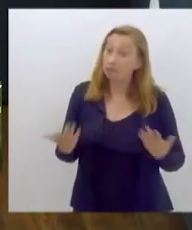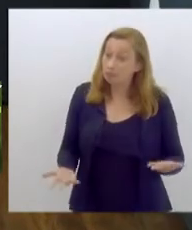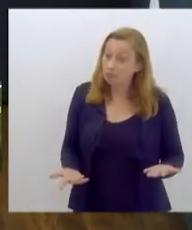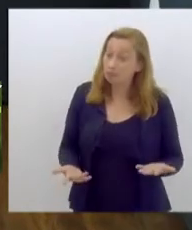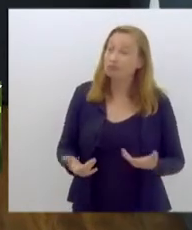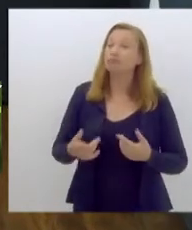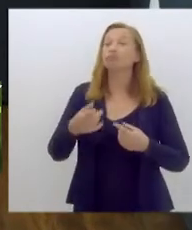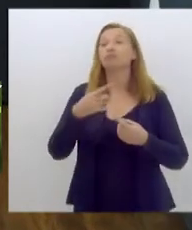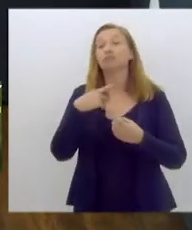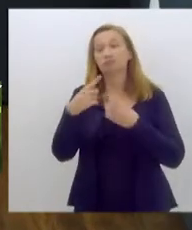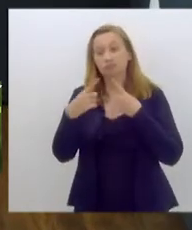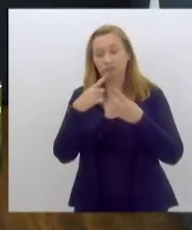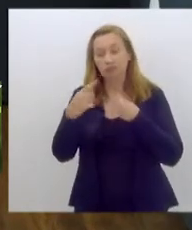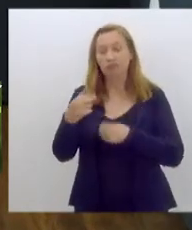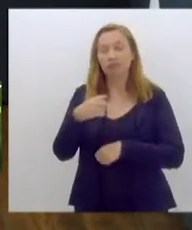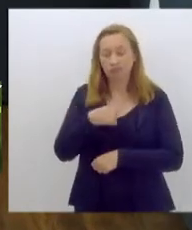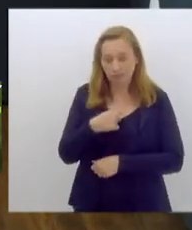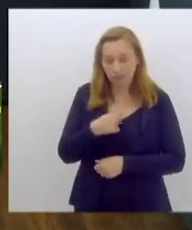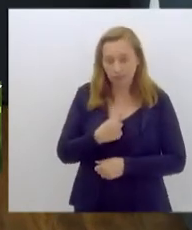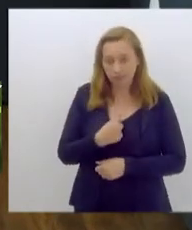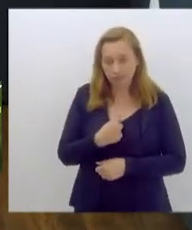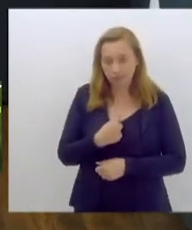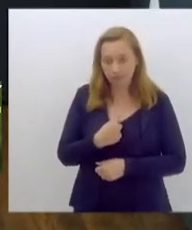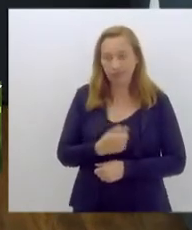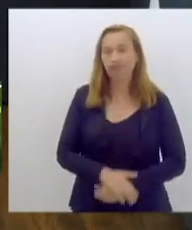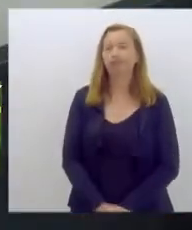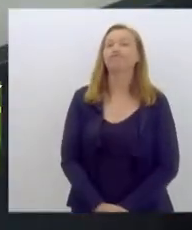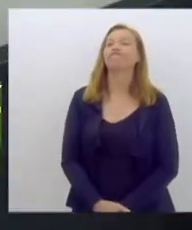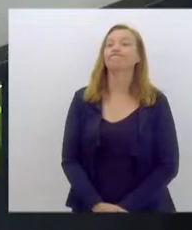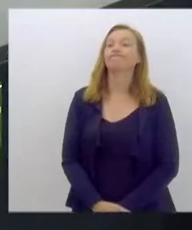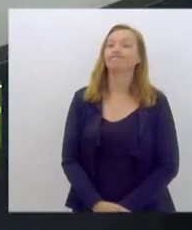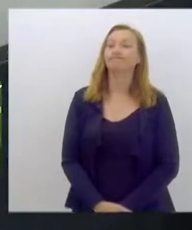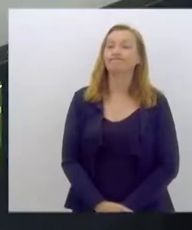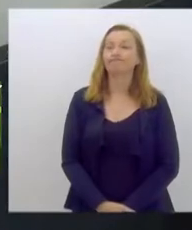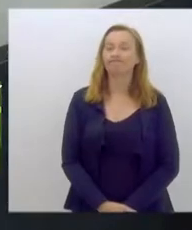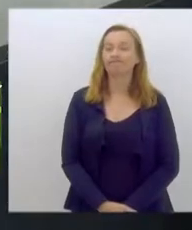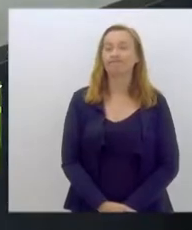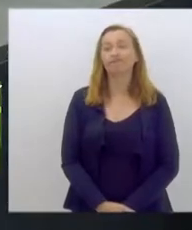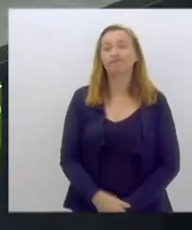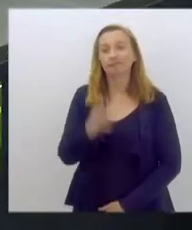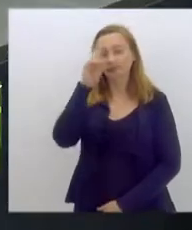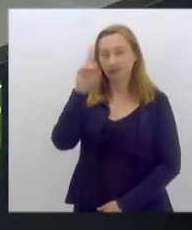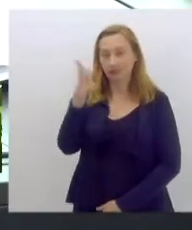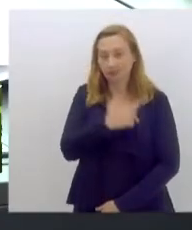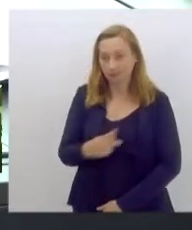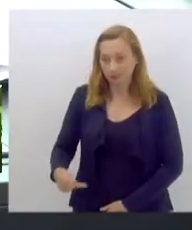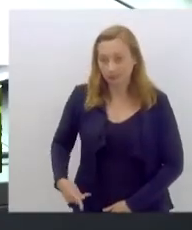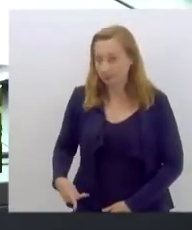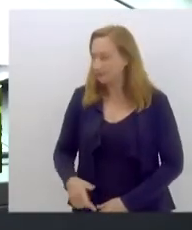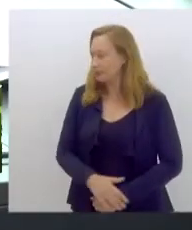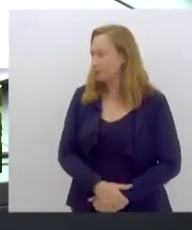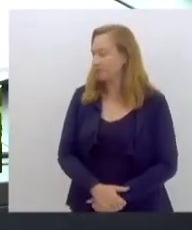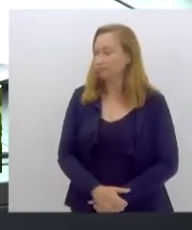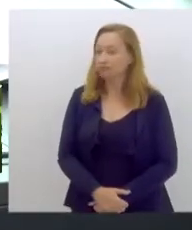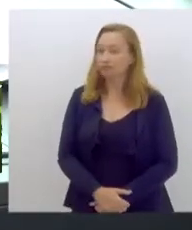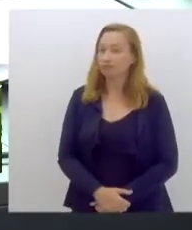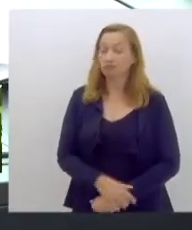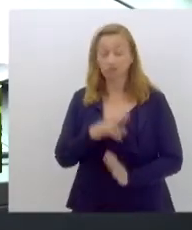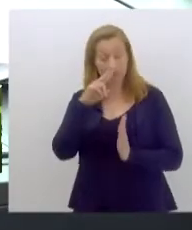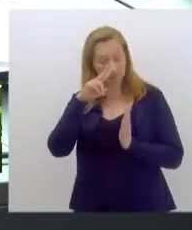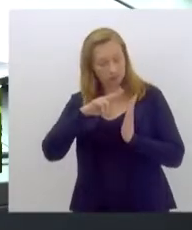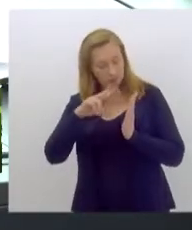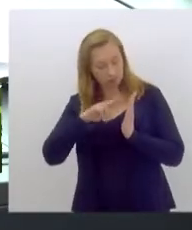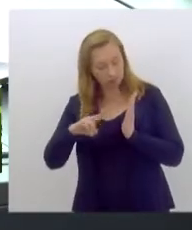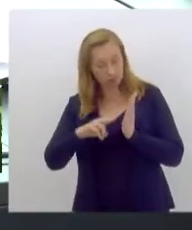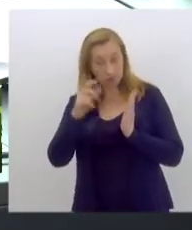a discutir o parecer. Senhor presidente, eu li com